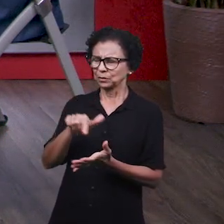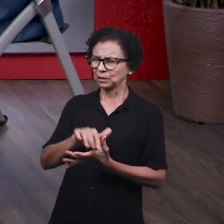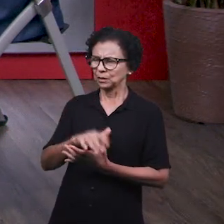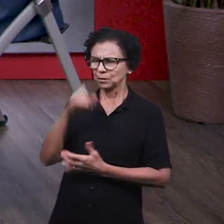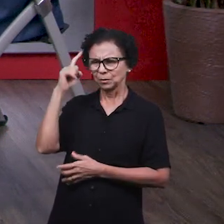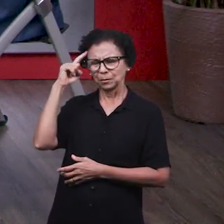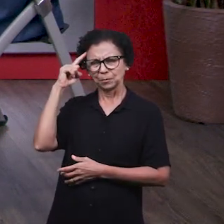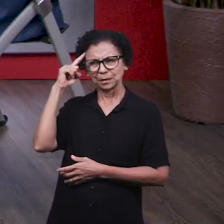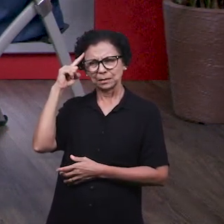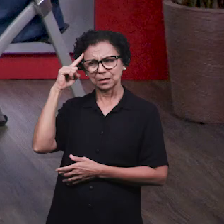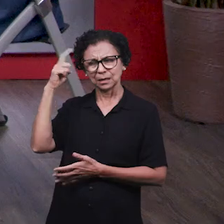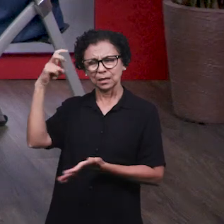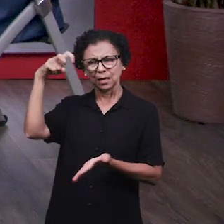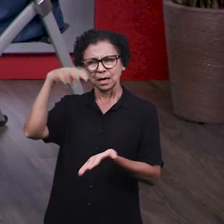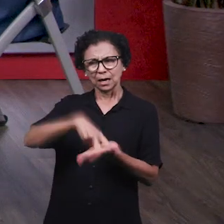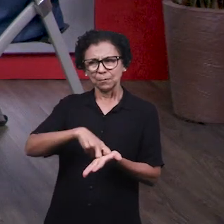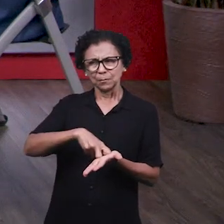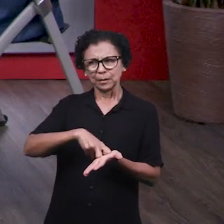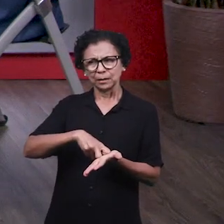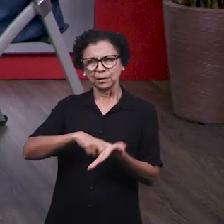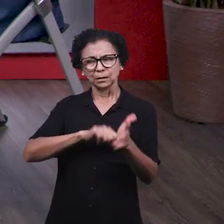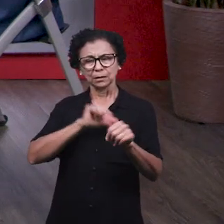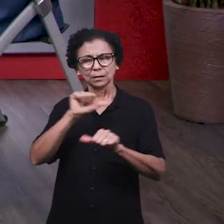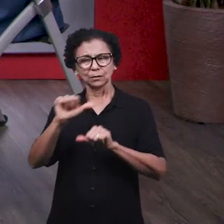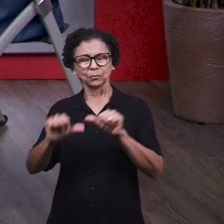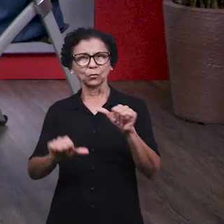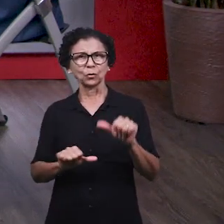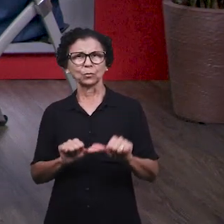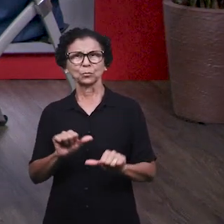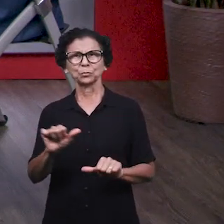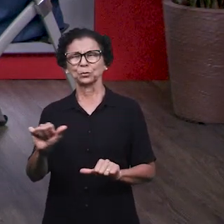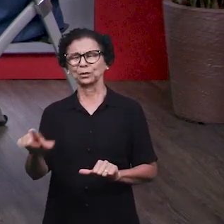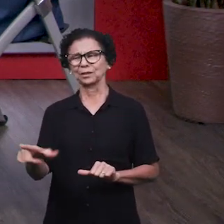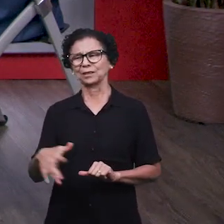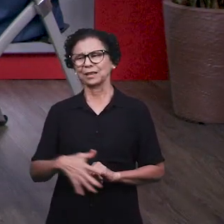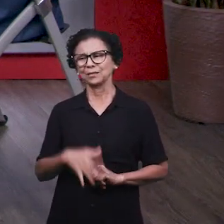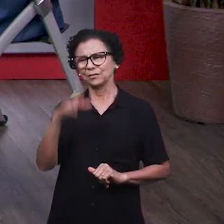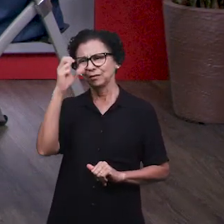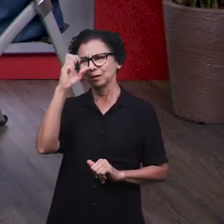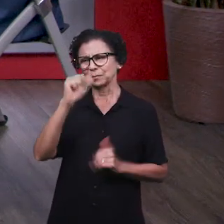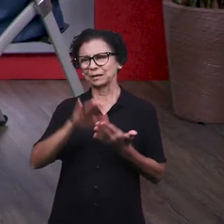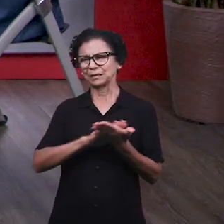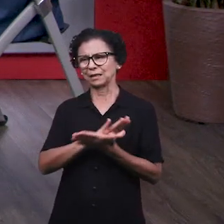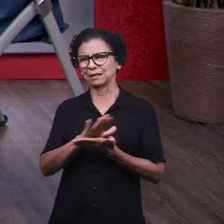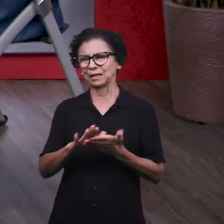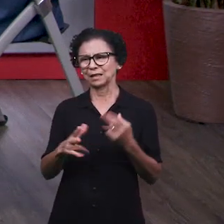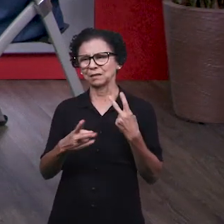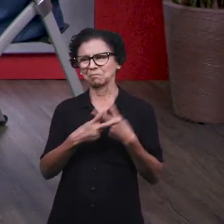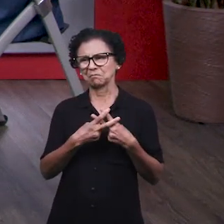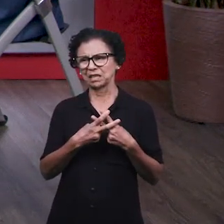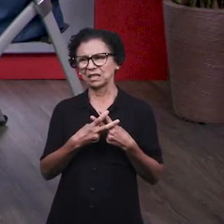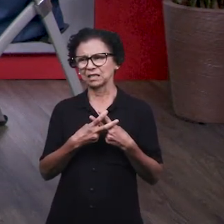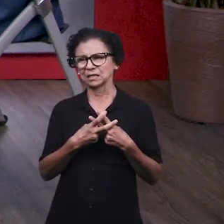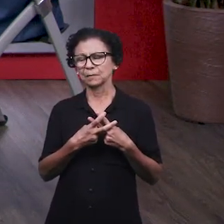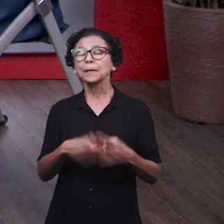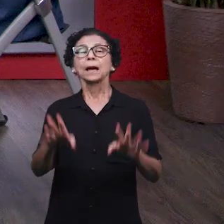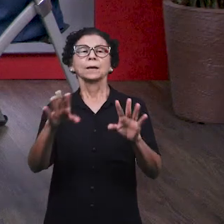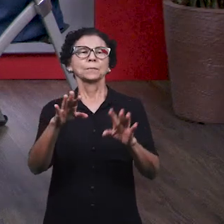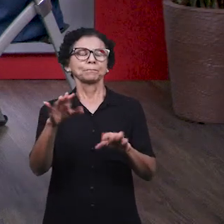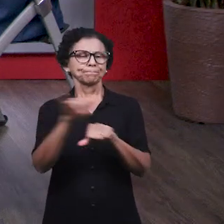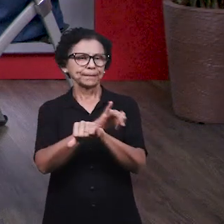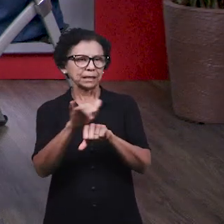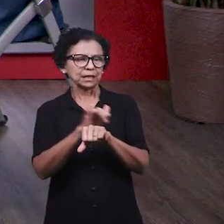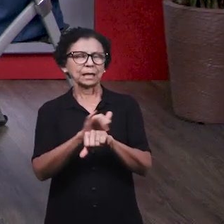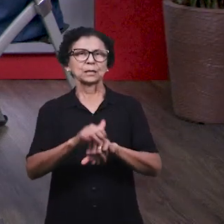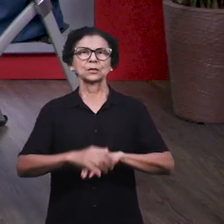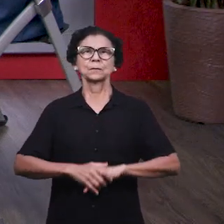criança, do filho dela. Aí eu pensei, não acho educativa essa pena. Eu falei: "Não, vamos fazer o seguinte, o juiz pode também mudar